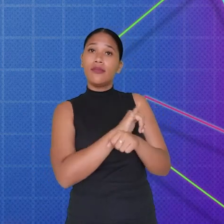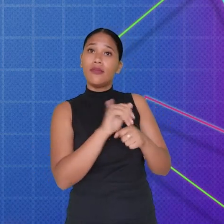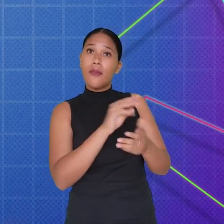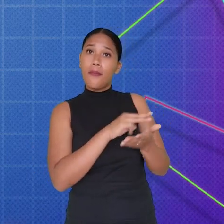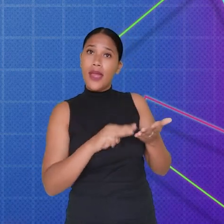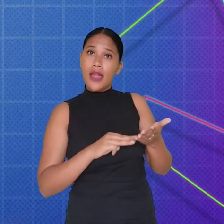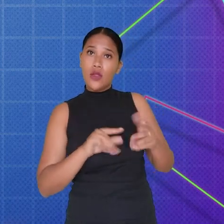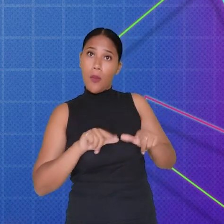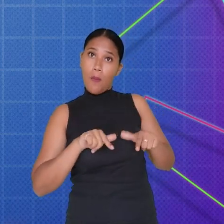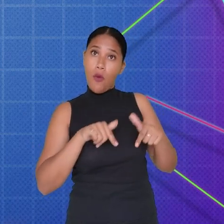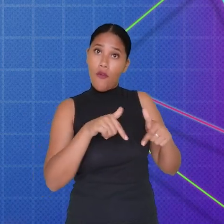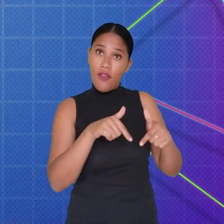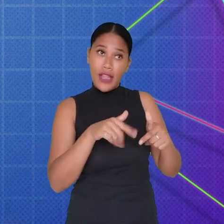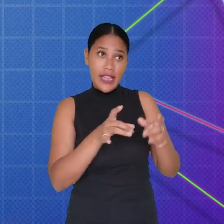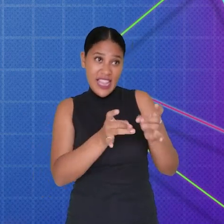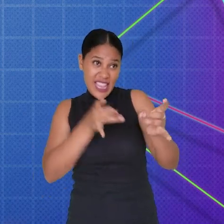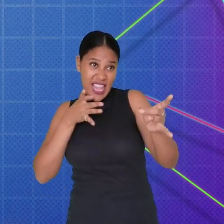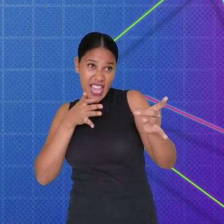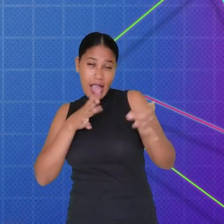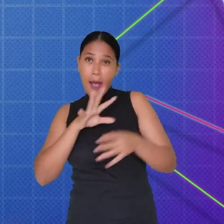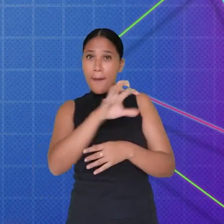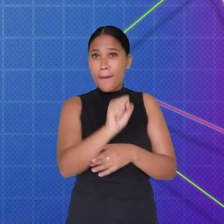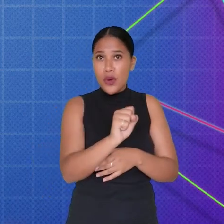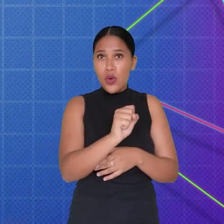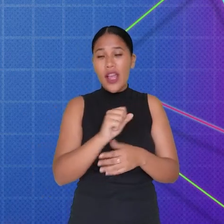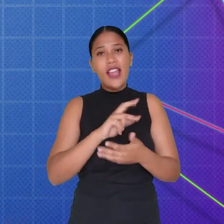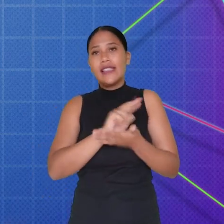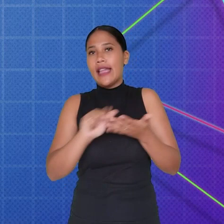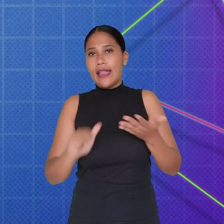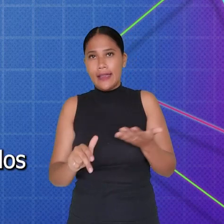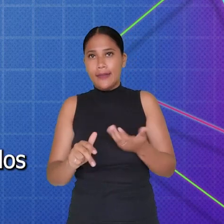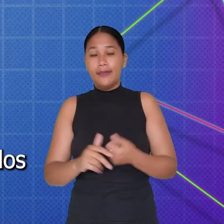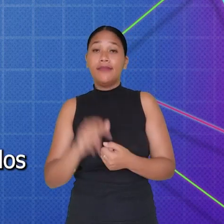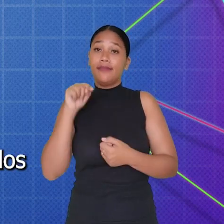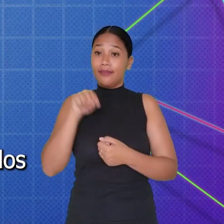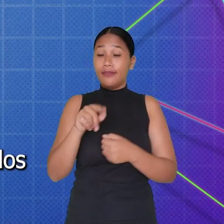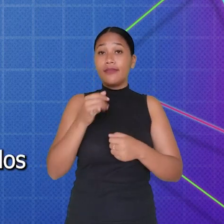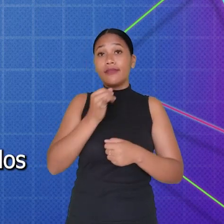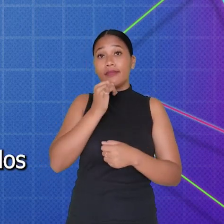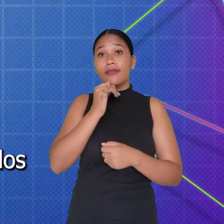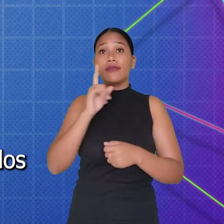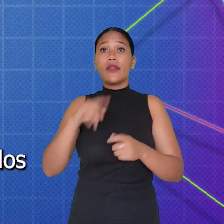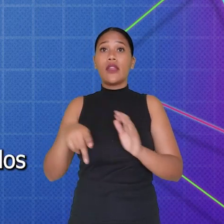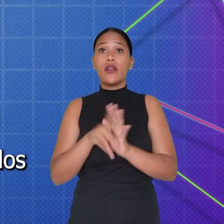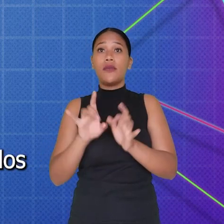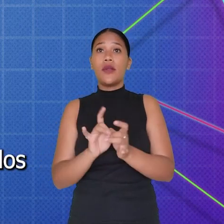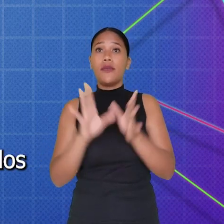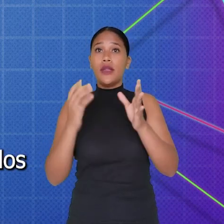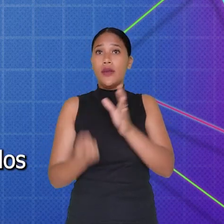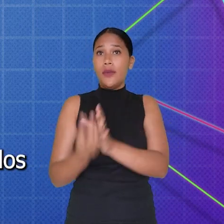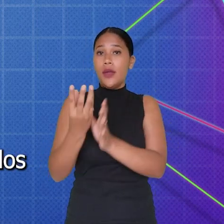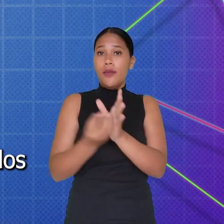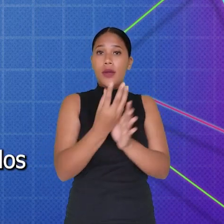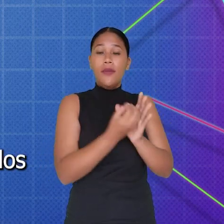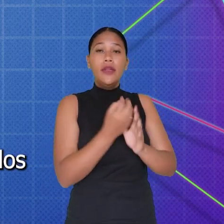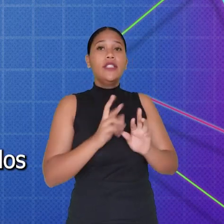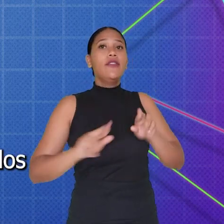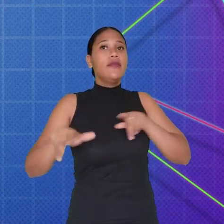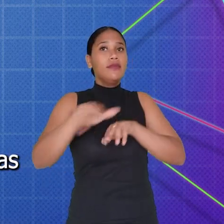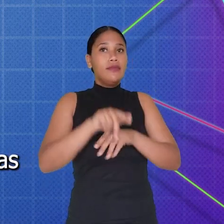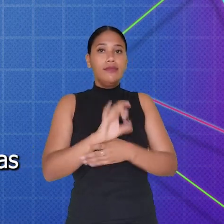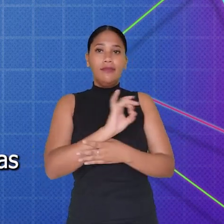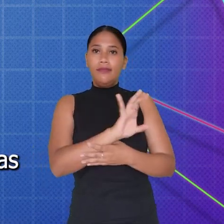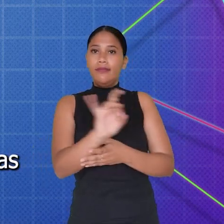como mover-se, atacar, pegar item e etc. Essa abordagem permite que sejam criados vários jogadores